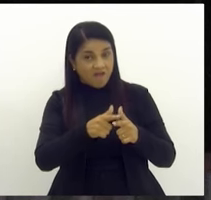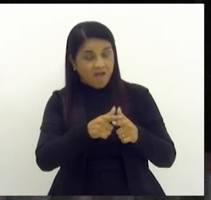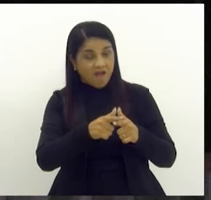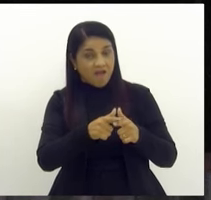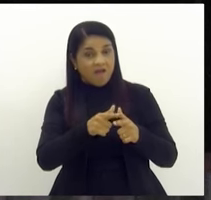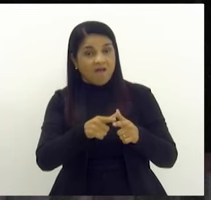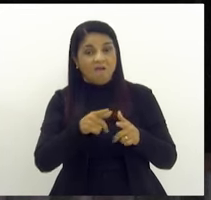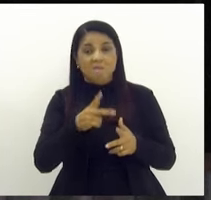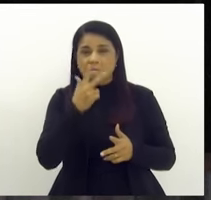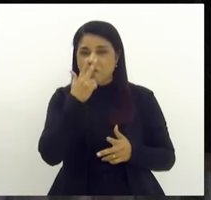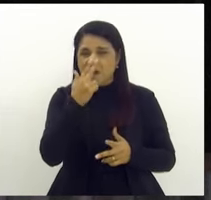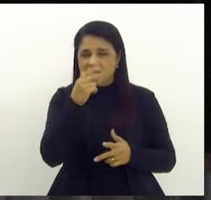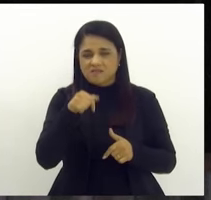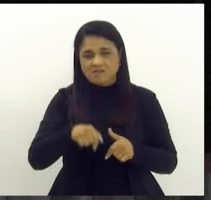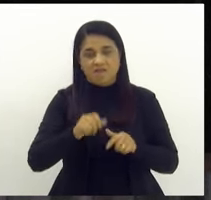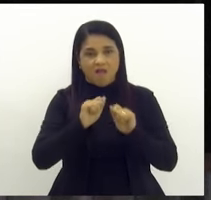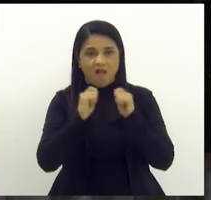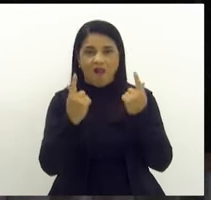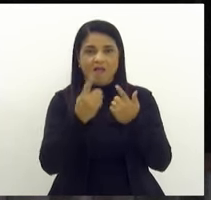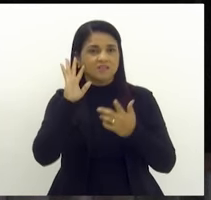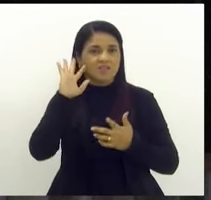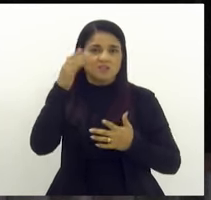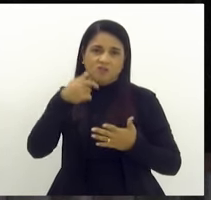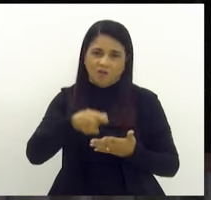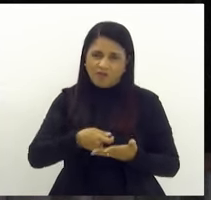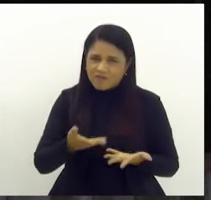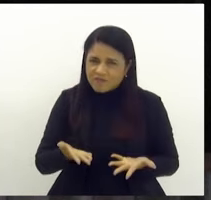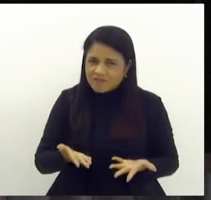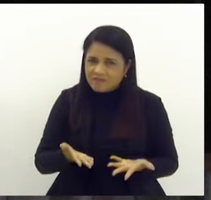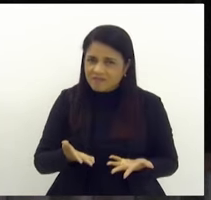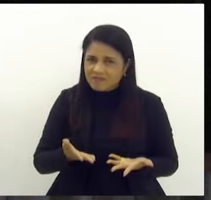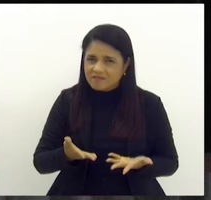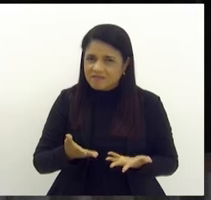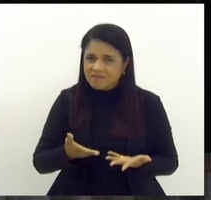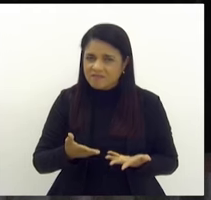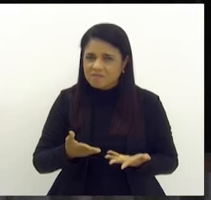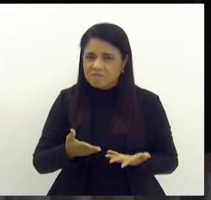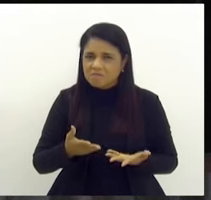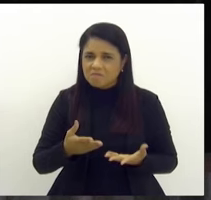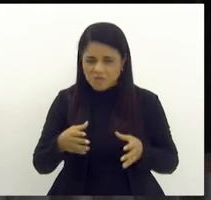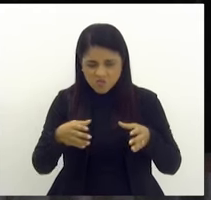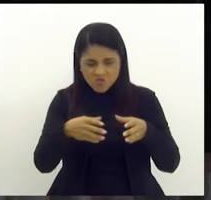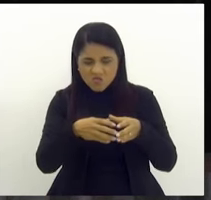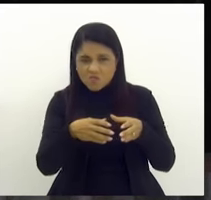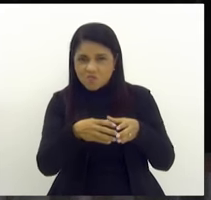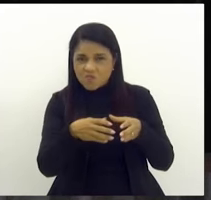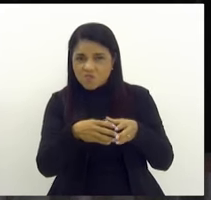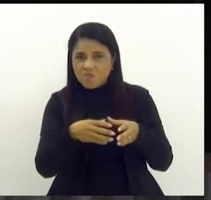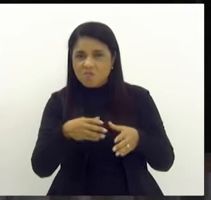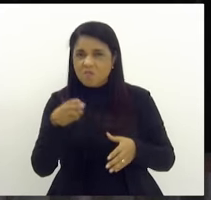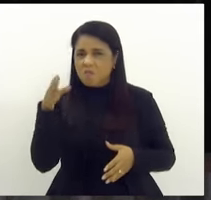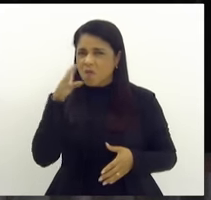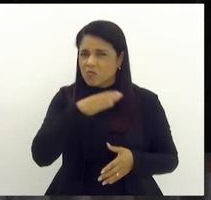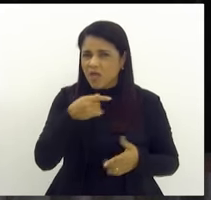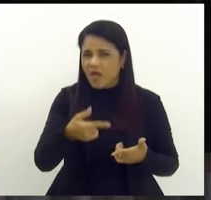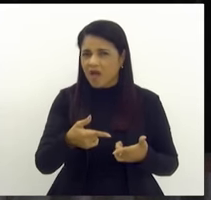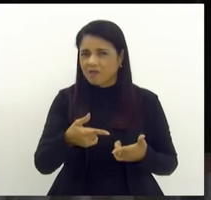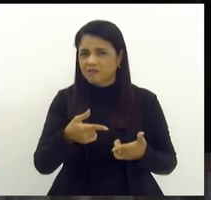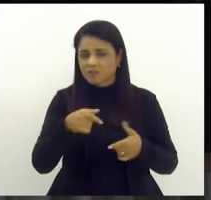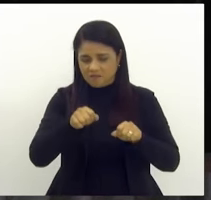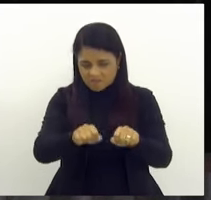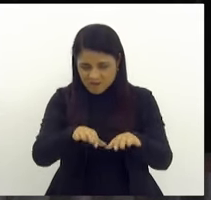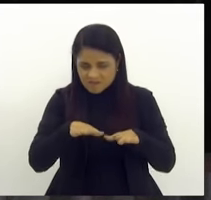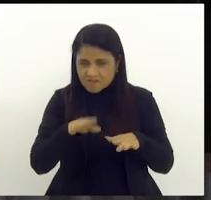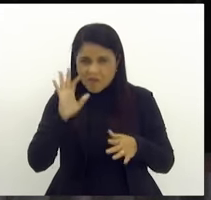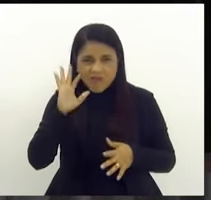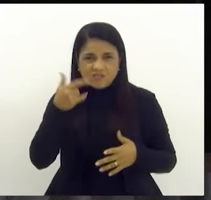pacote de maldades pacote de maldade sempre vem vou concluir pacote de maldade sempre vem pra assembleia legislativa